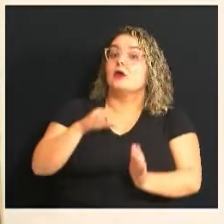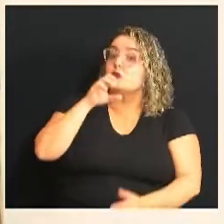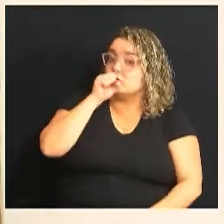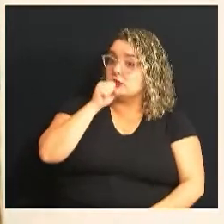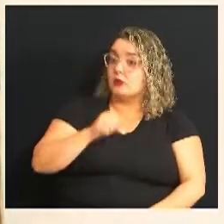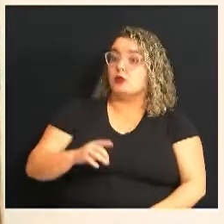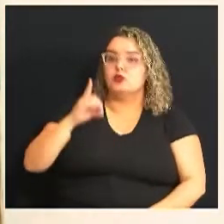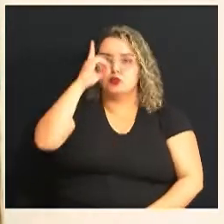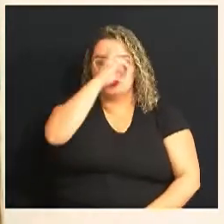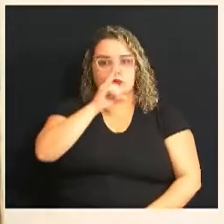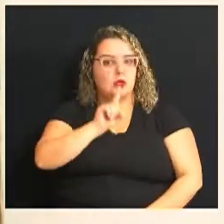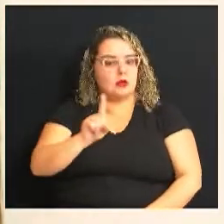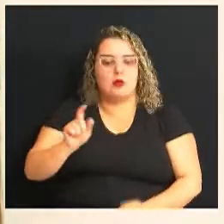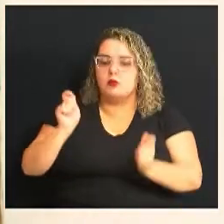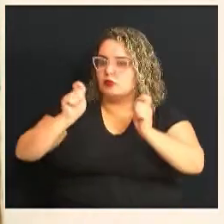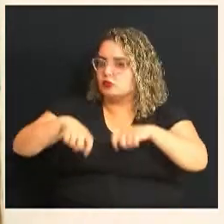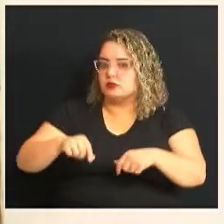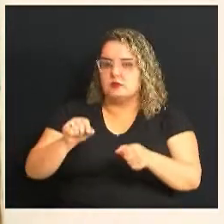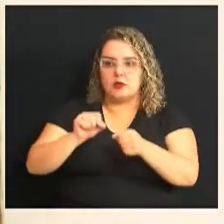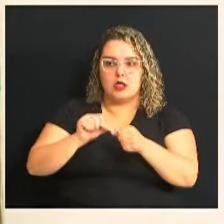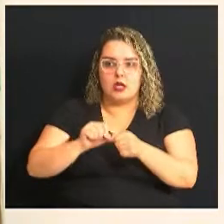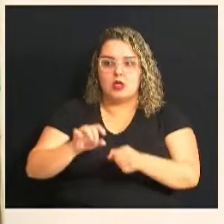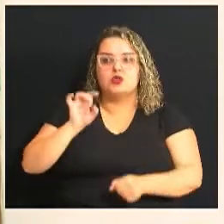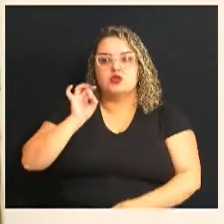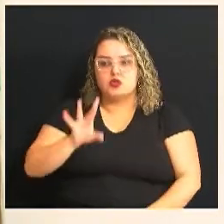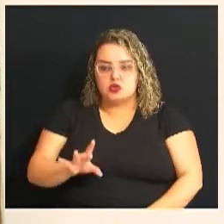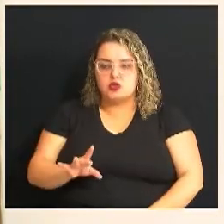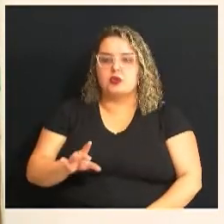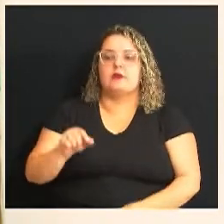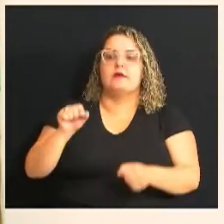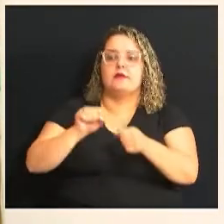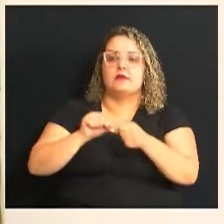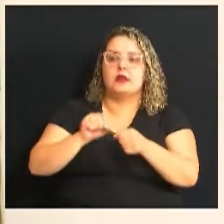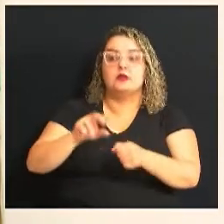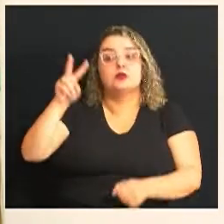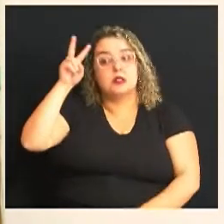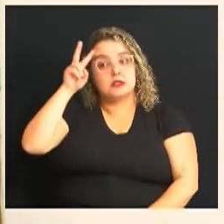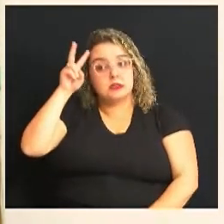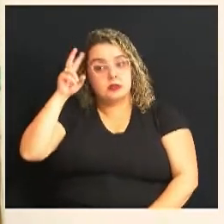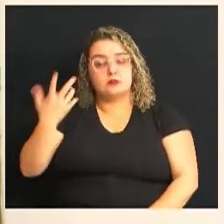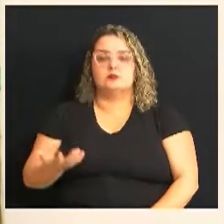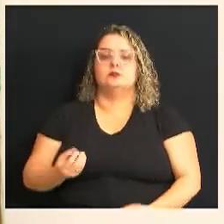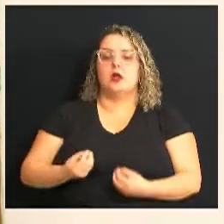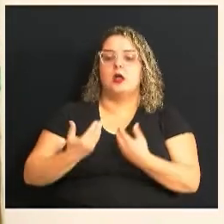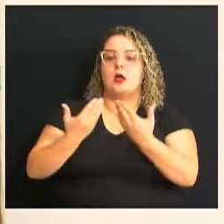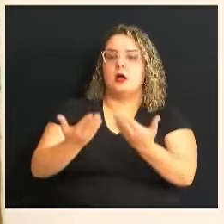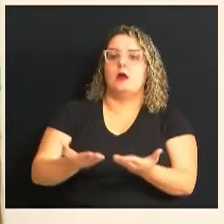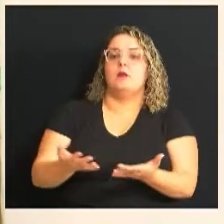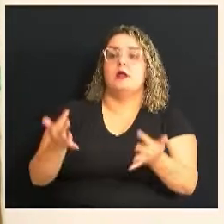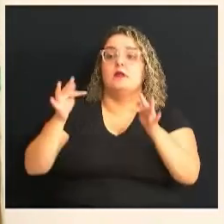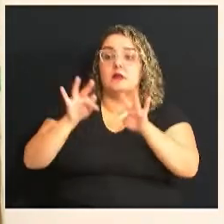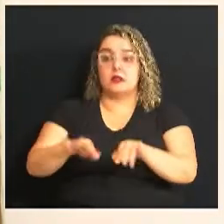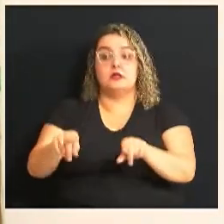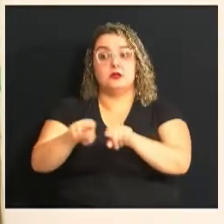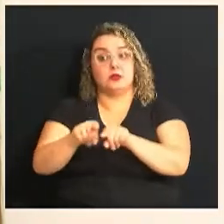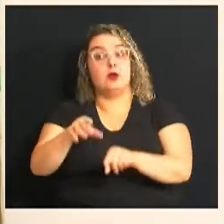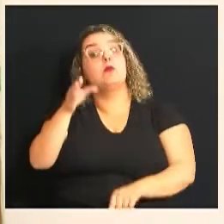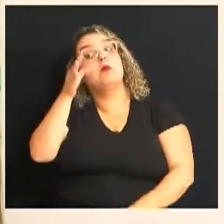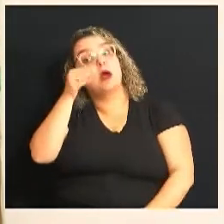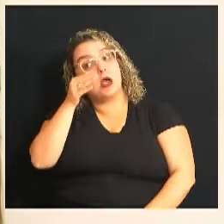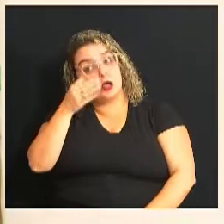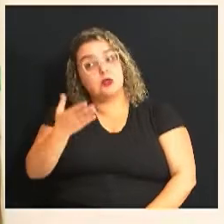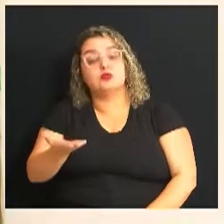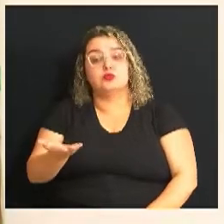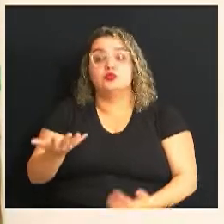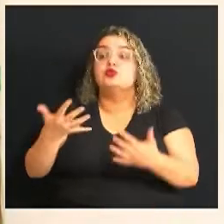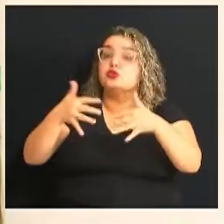domingo não será possível fazer isso. Isso só será retomado na segunda-feira. Trago aqui, só para a gente finalizar também, uma curiosidade de